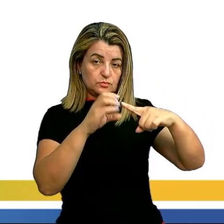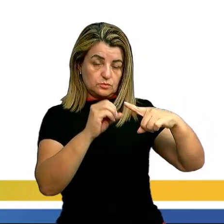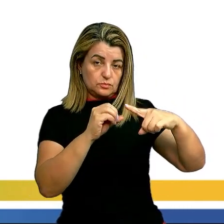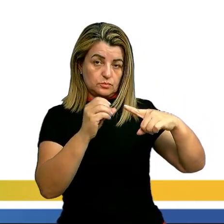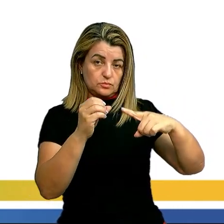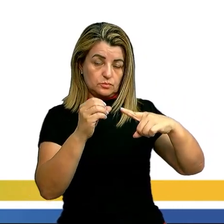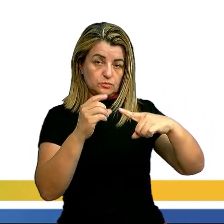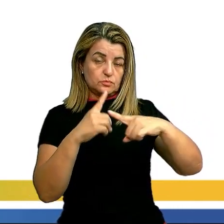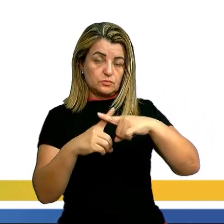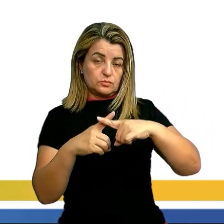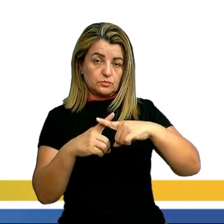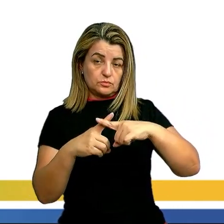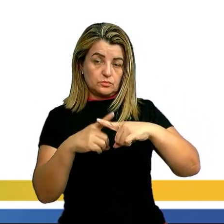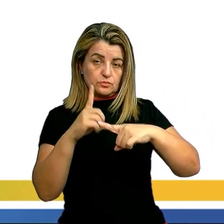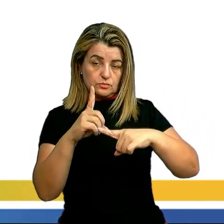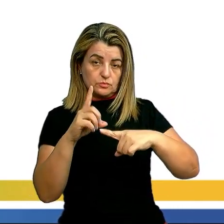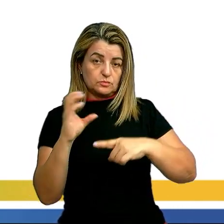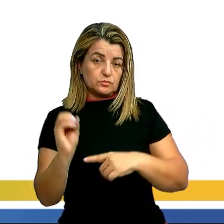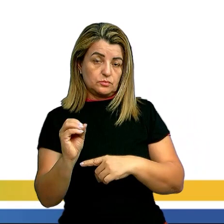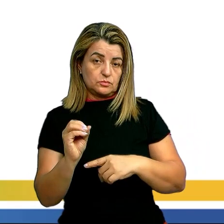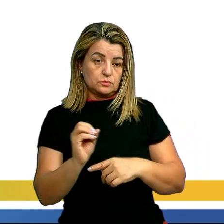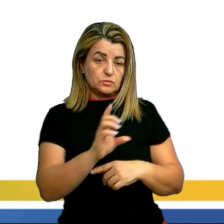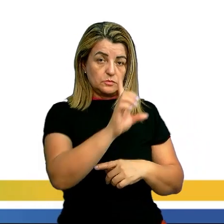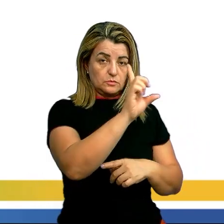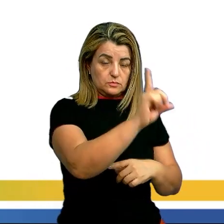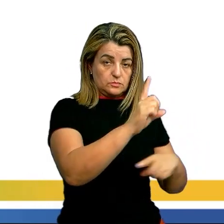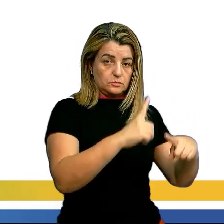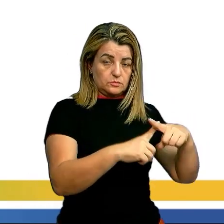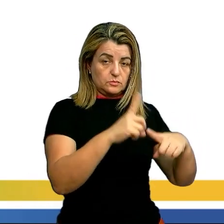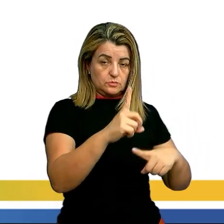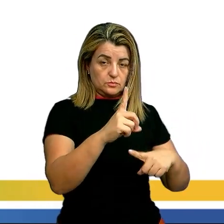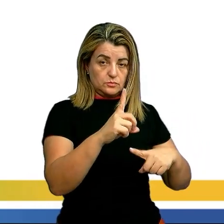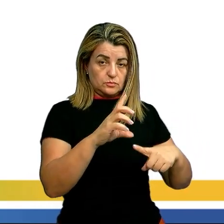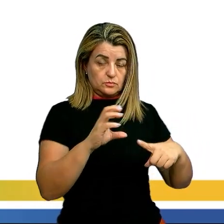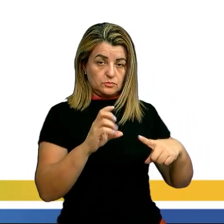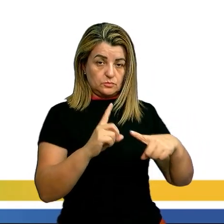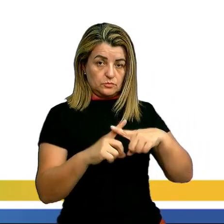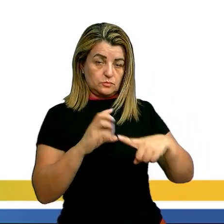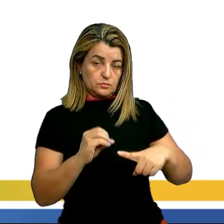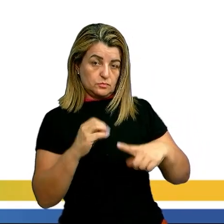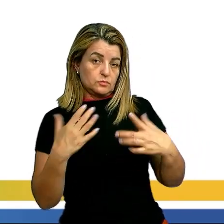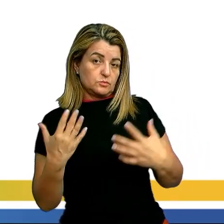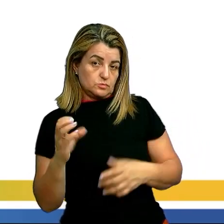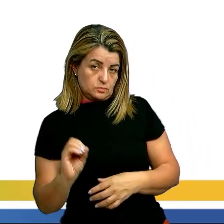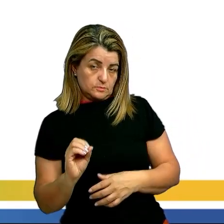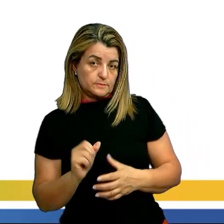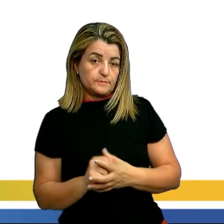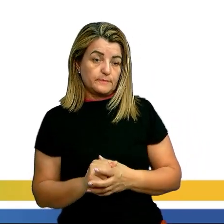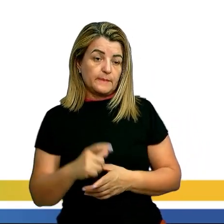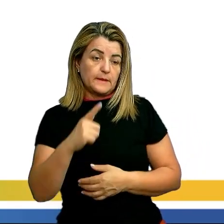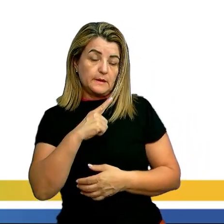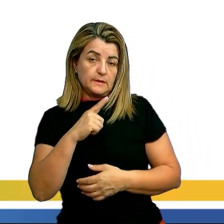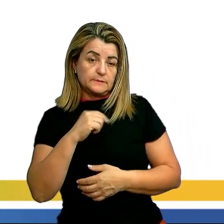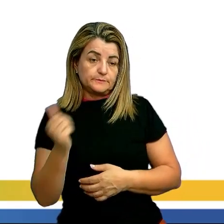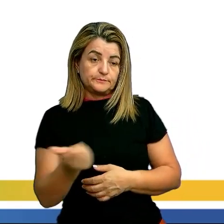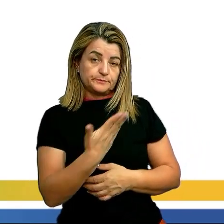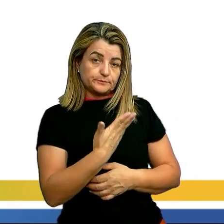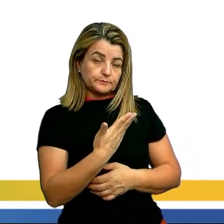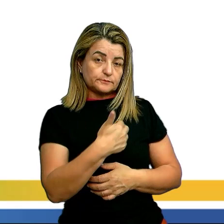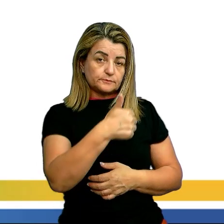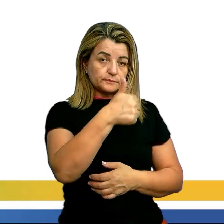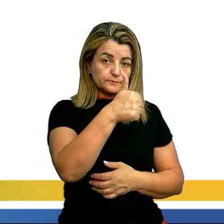ser 0. D vezes 1 vezes 0, 0. E nós temos aí